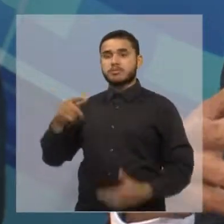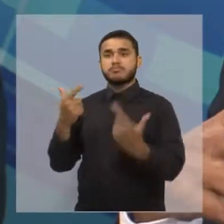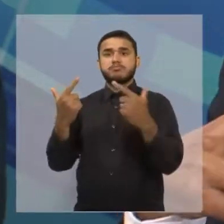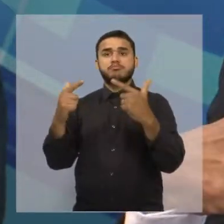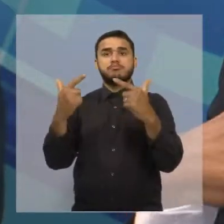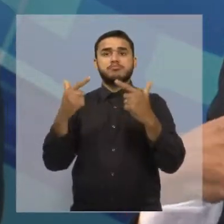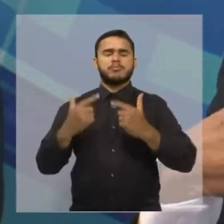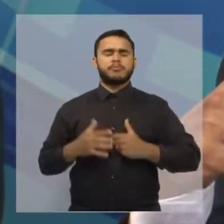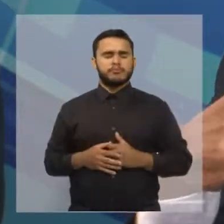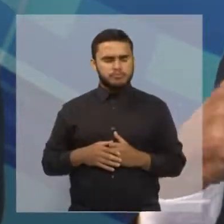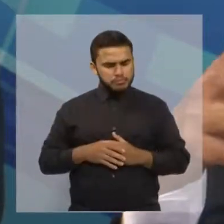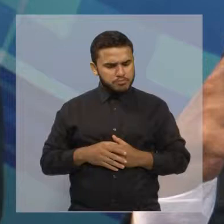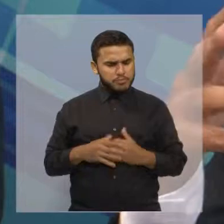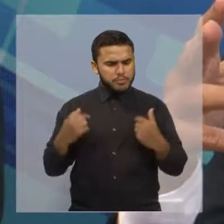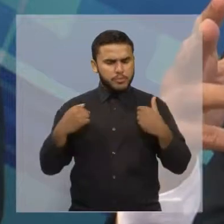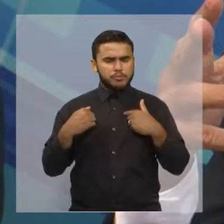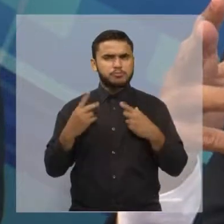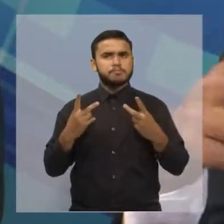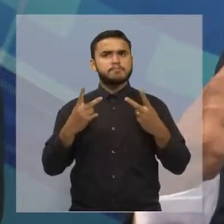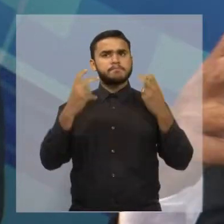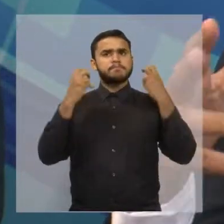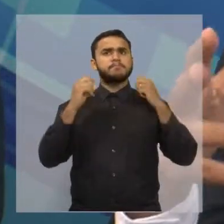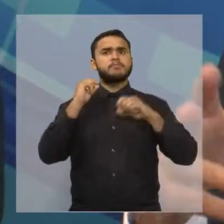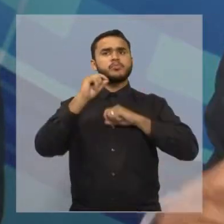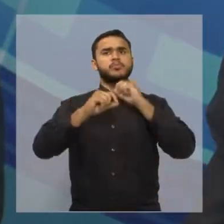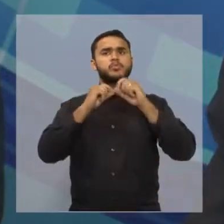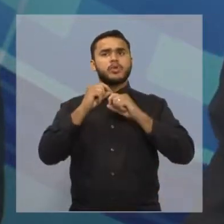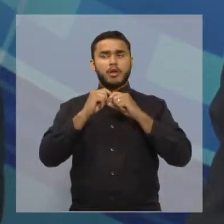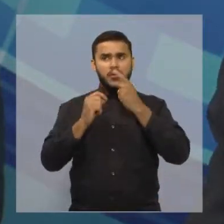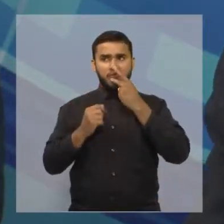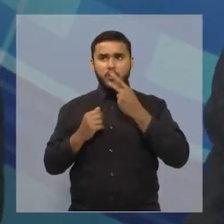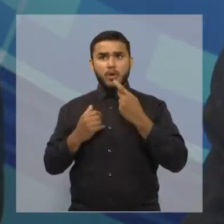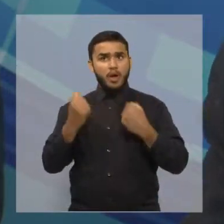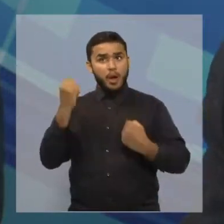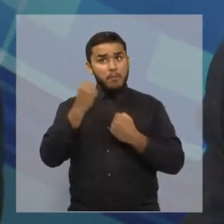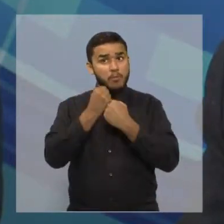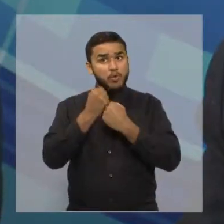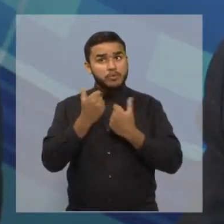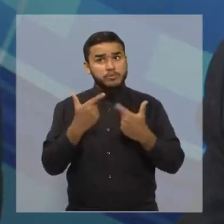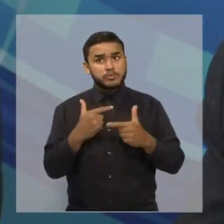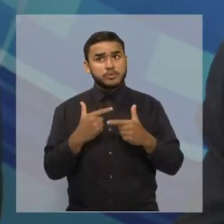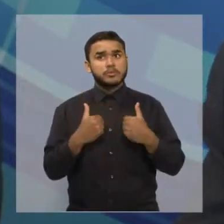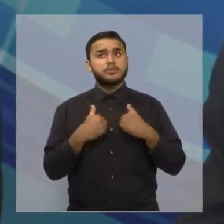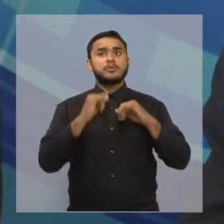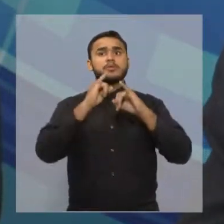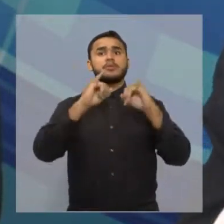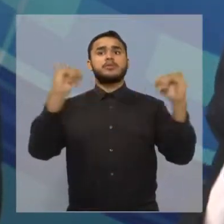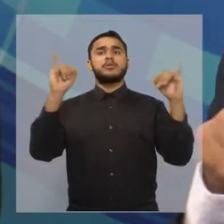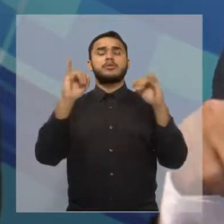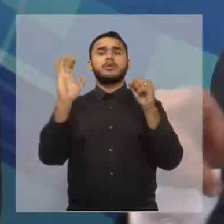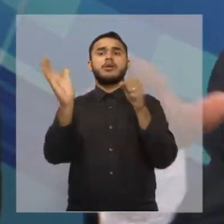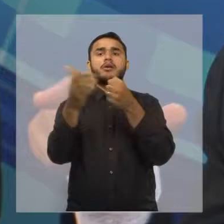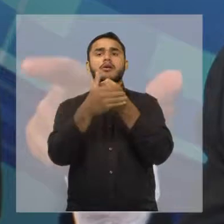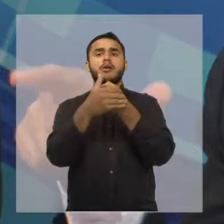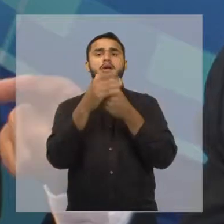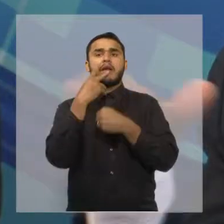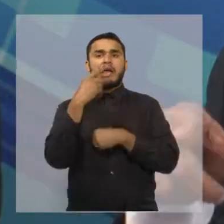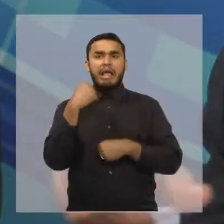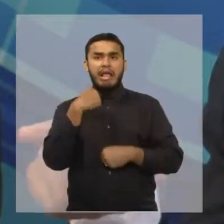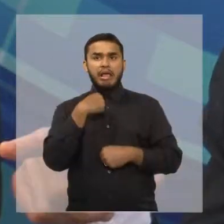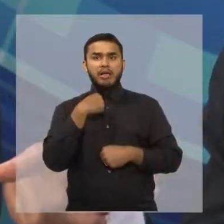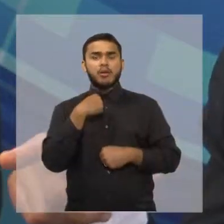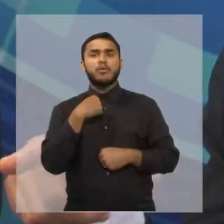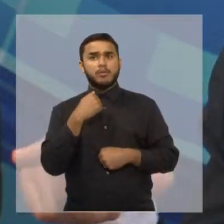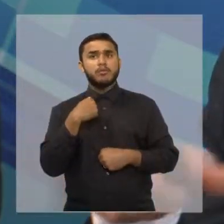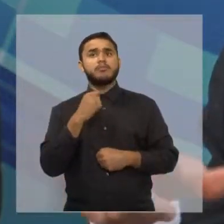apoiassem o governo nas suas plataformas, no seu programa de governo, mas que não omitissem a participação do governo federal